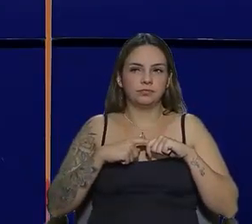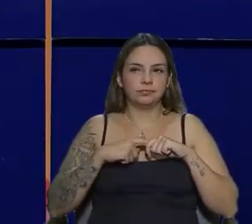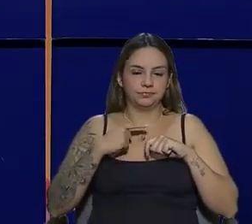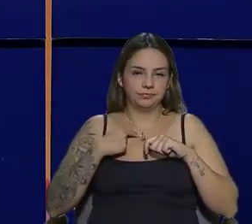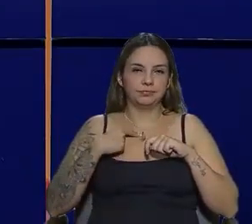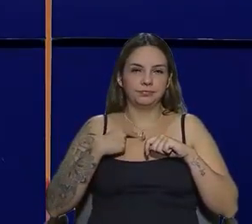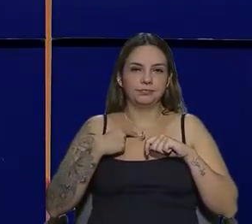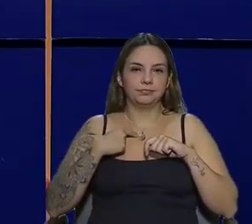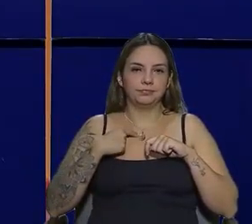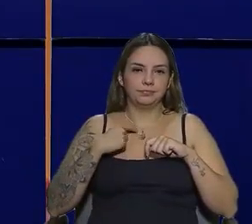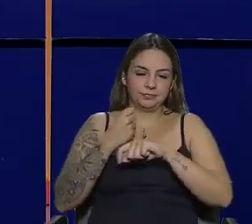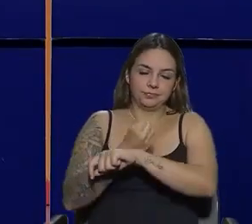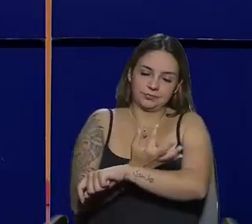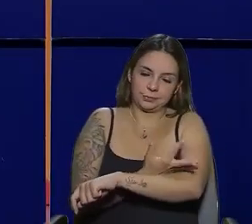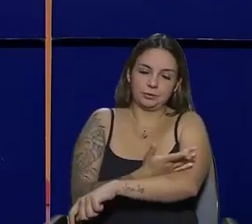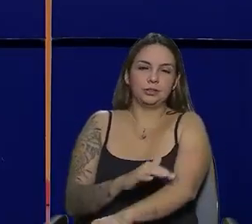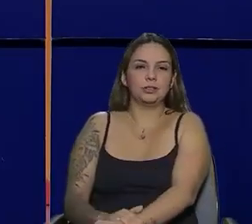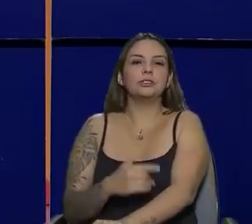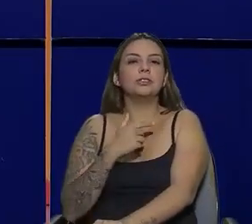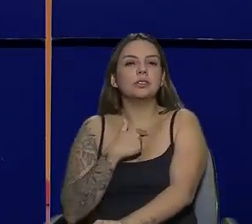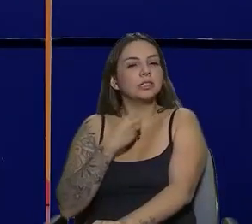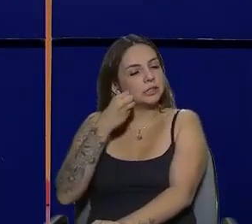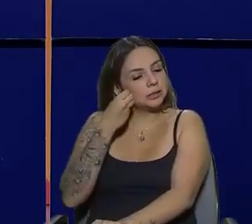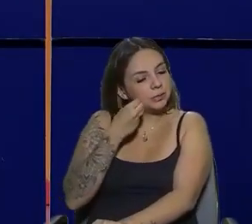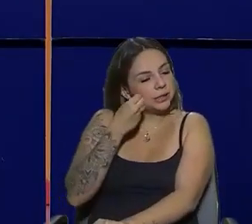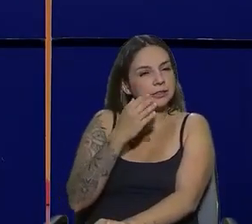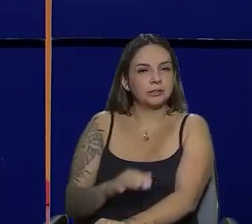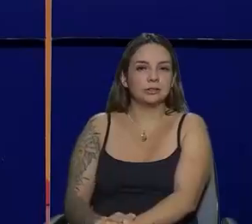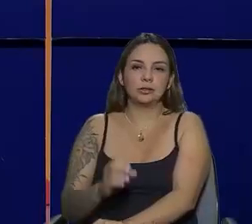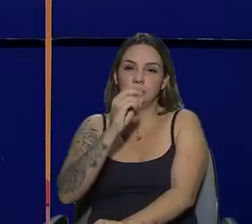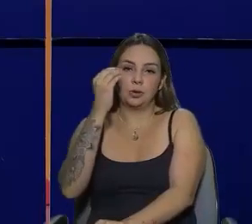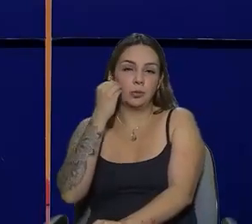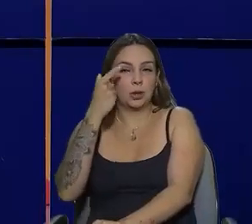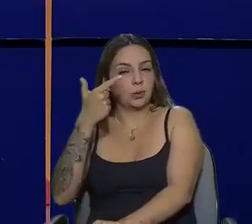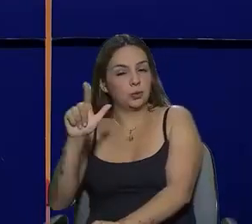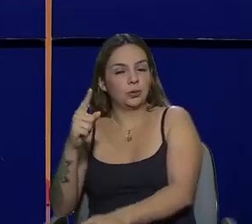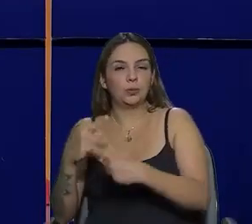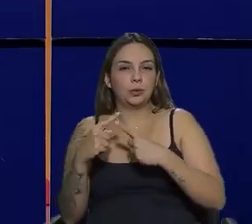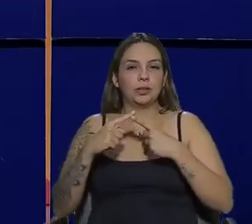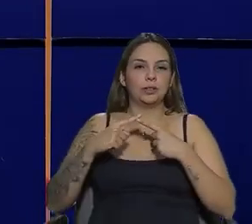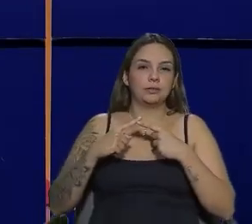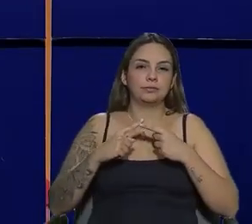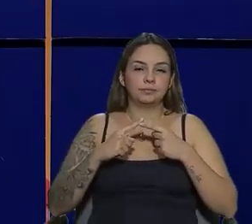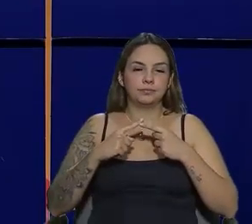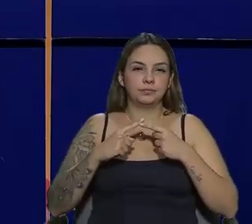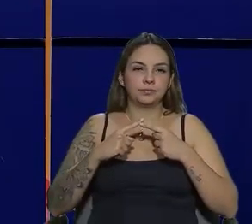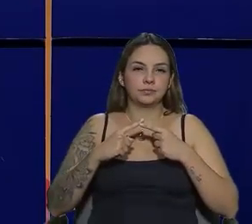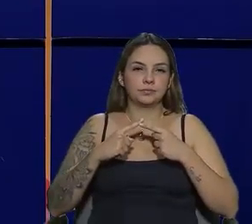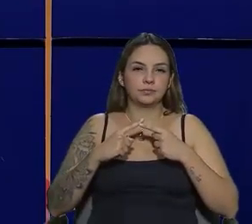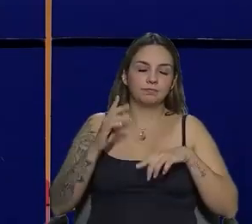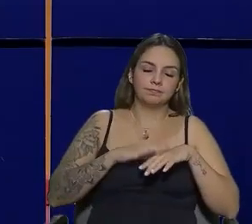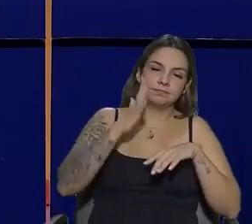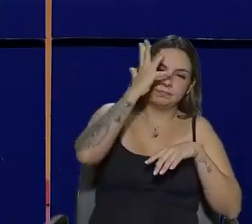sim, eu me valho das minhas emoções, das minhas experiências, ou da experiência do outro, porque eu acho que é isso. Acho que